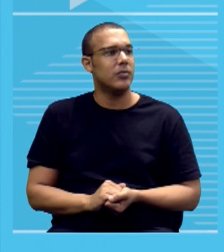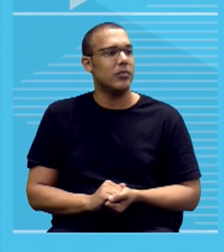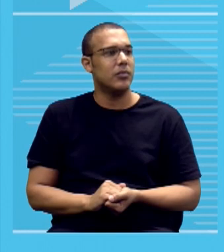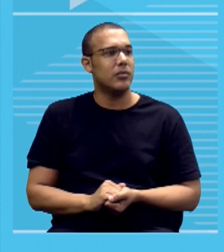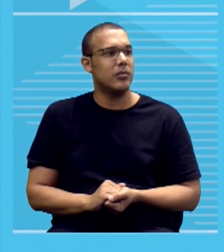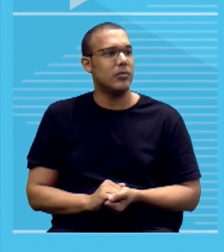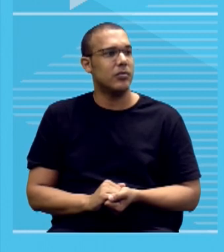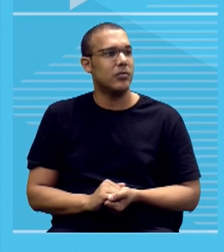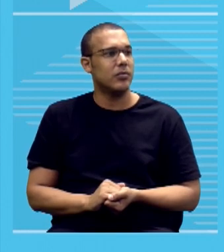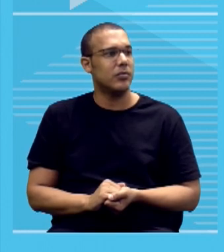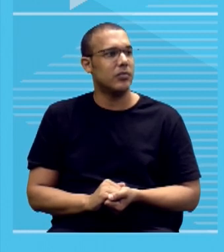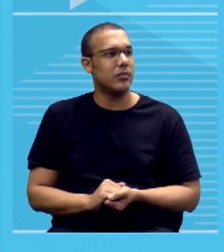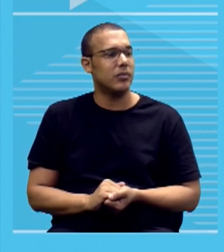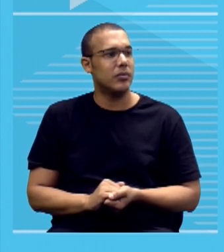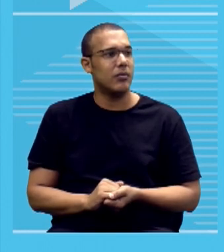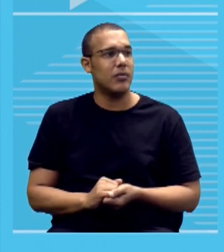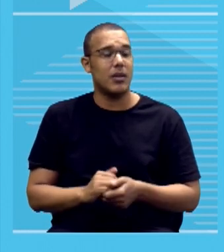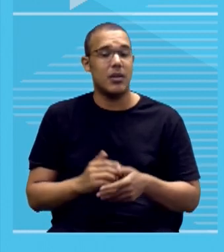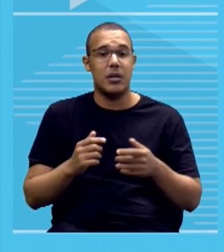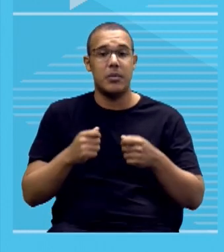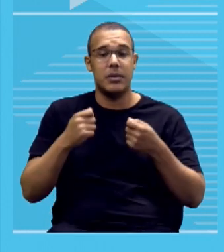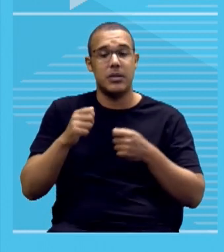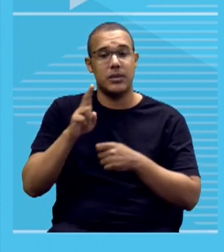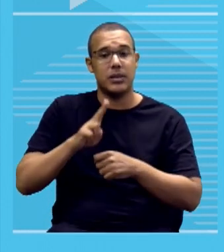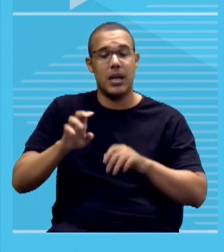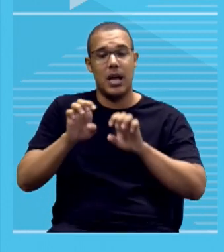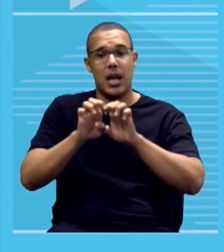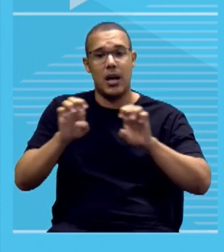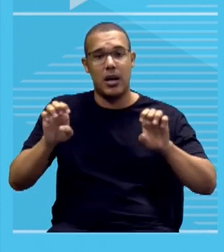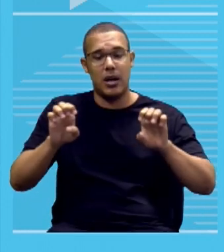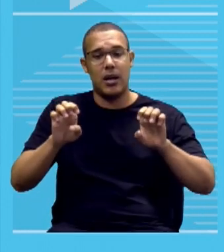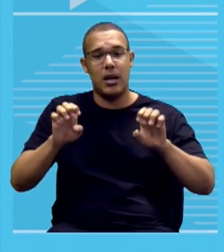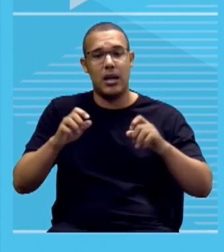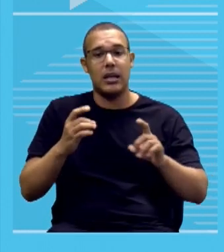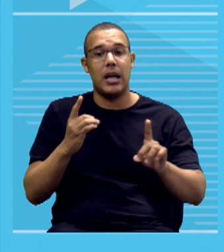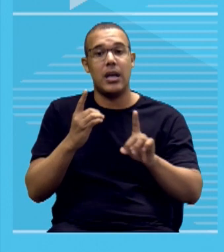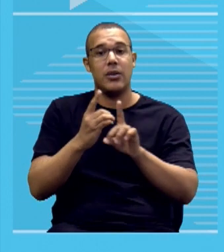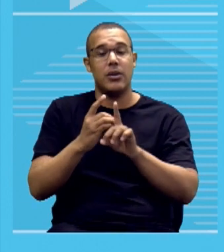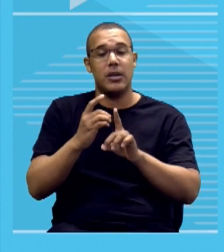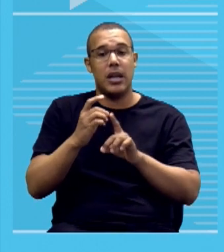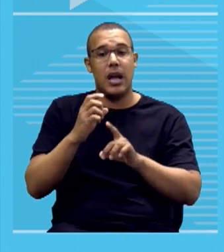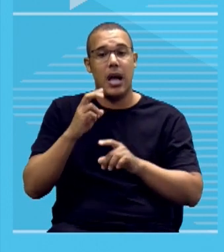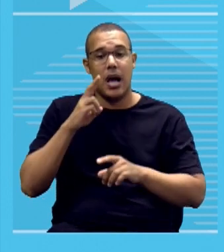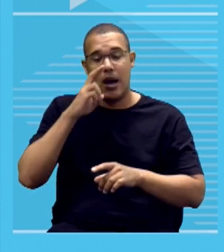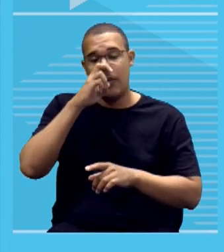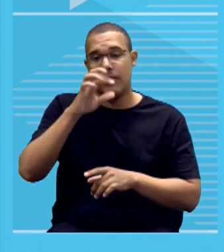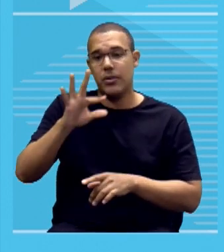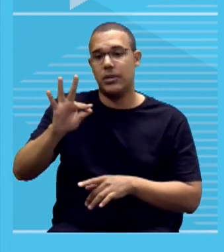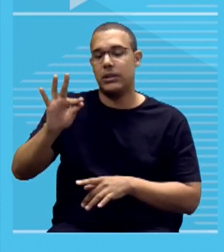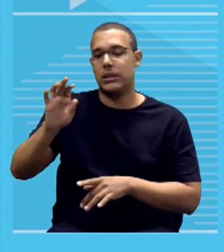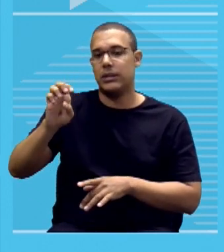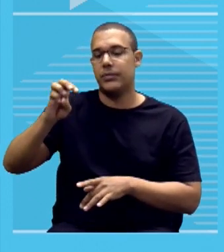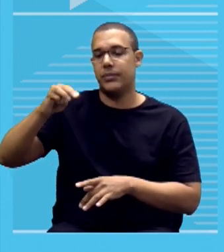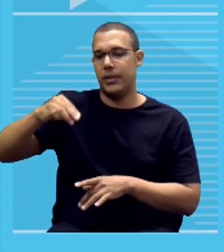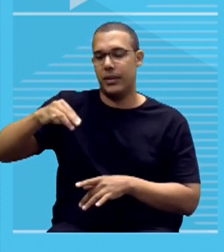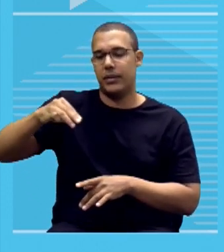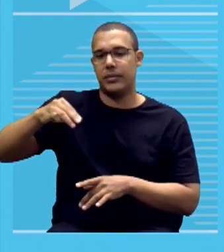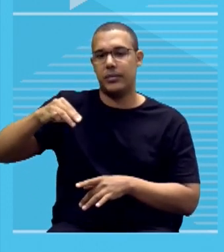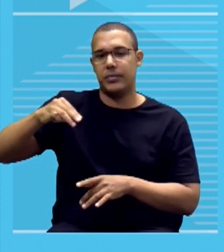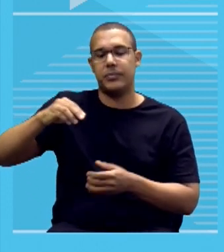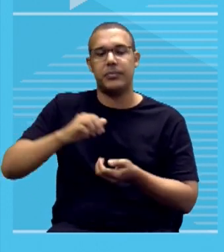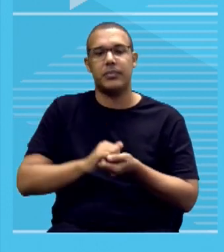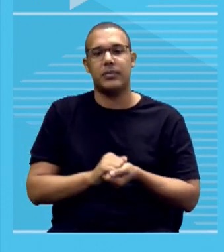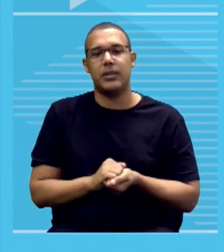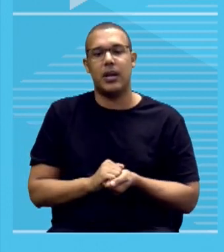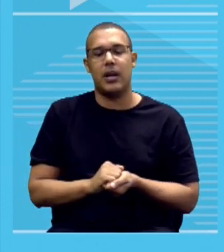ficou fácil. É só aplicar tudo na equação. Ele quer a força contra a eletromotriz, ou seja, ele quer a Fê em linha. A